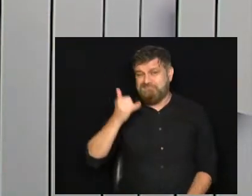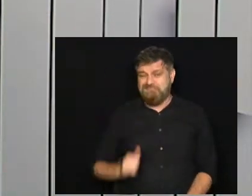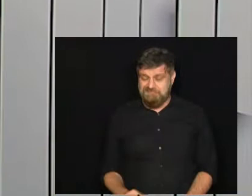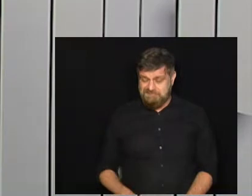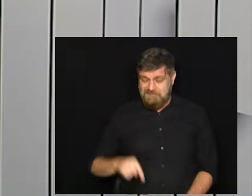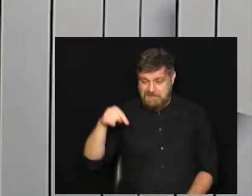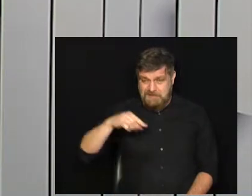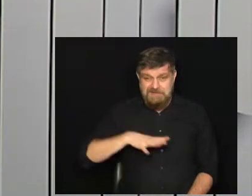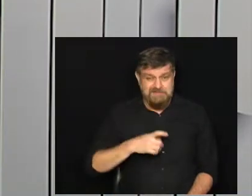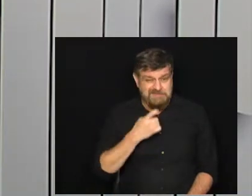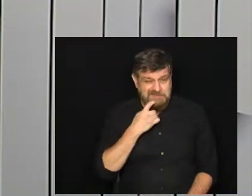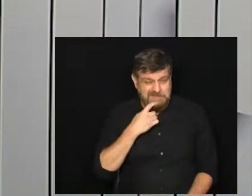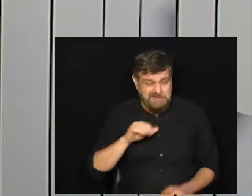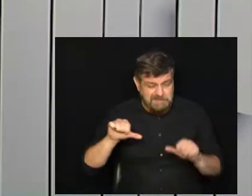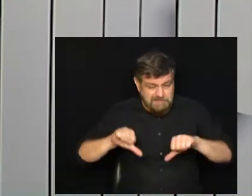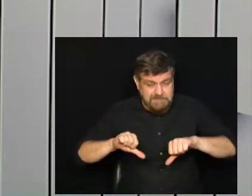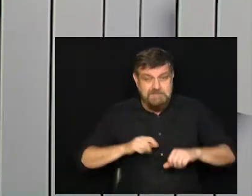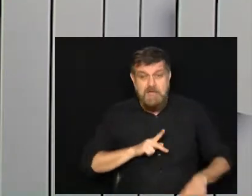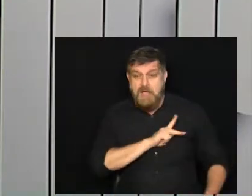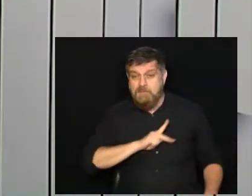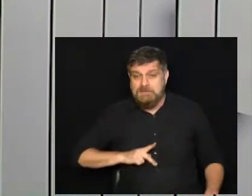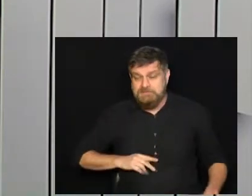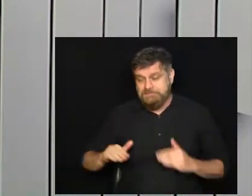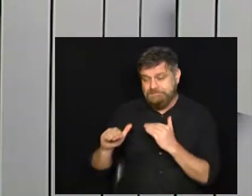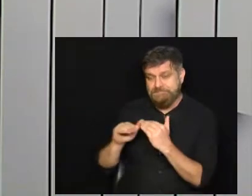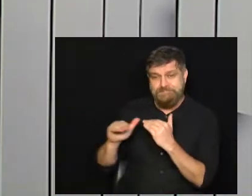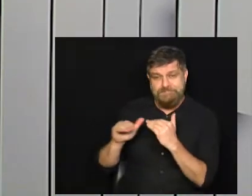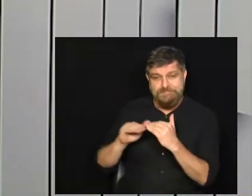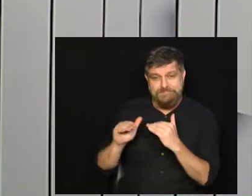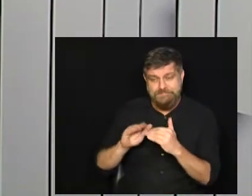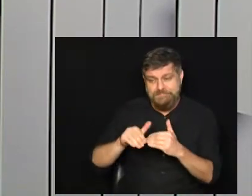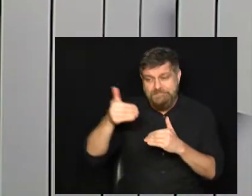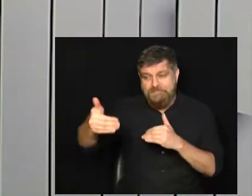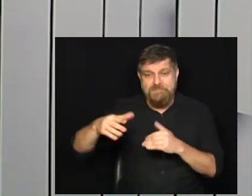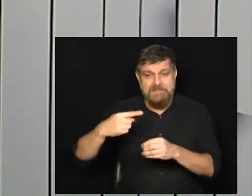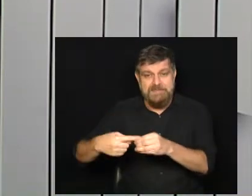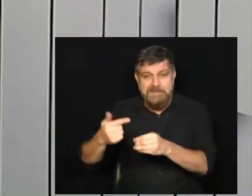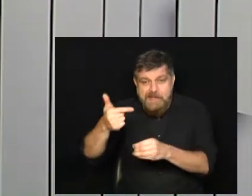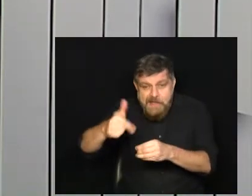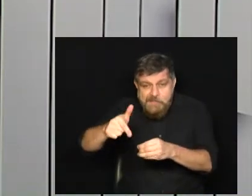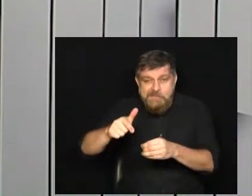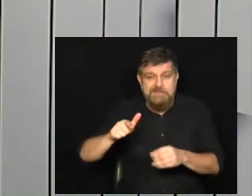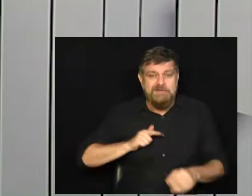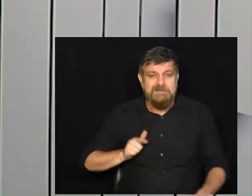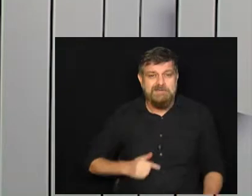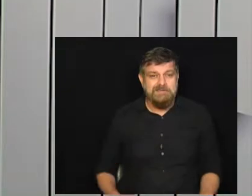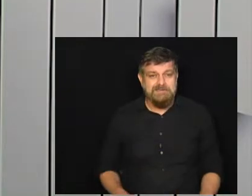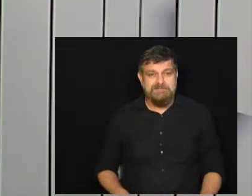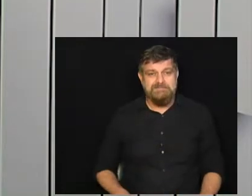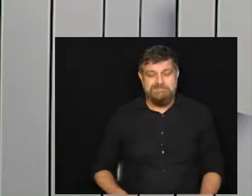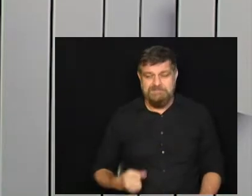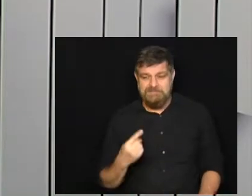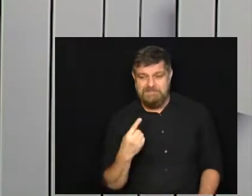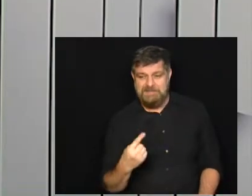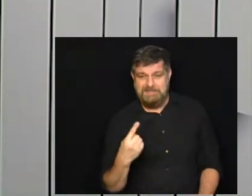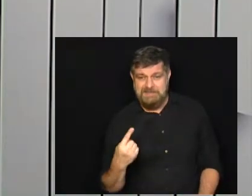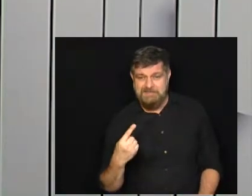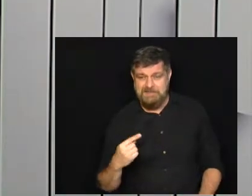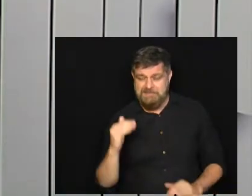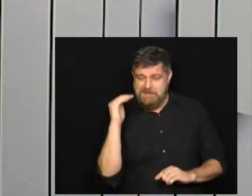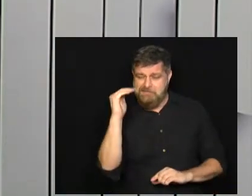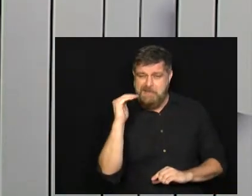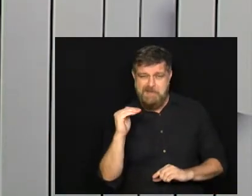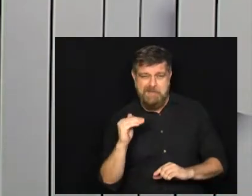futebol campineiro. A Ponte Preta empatou fora de casa com o Brasil de Pelotas e chegou à 11ª